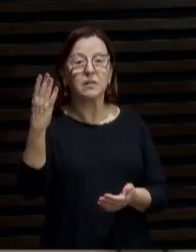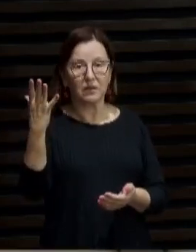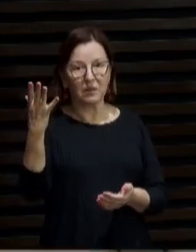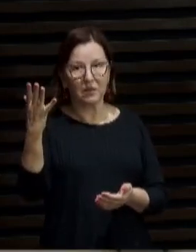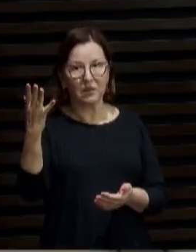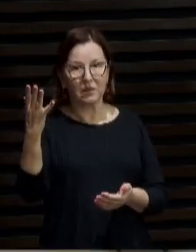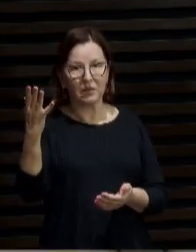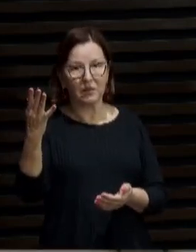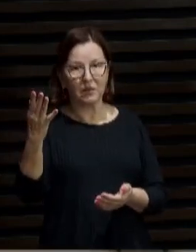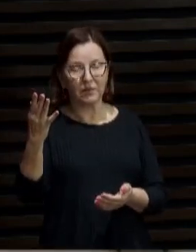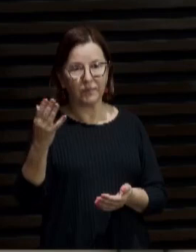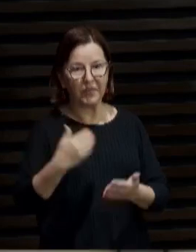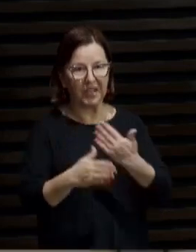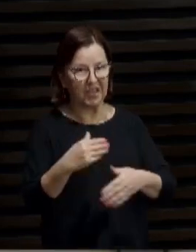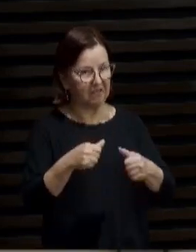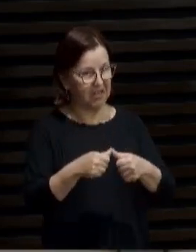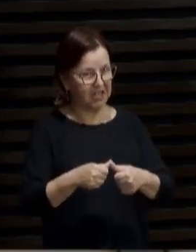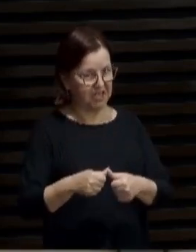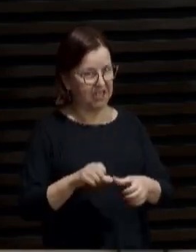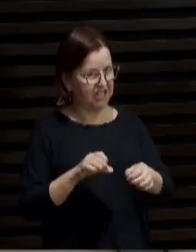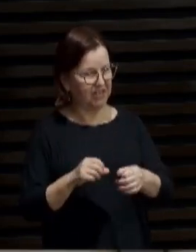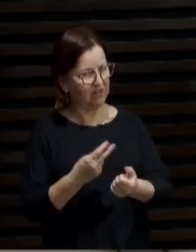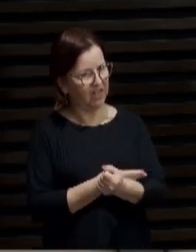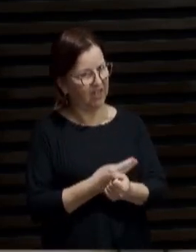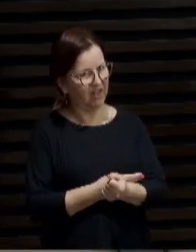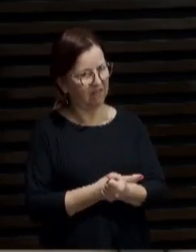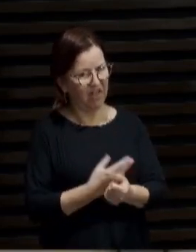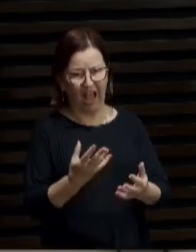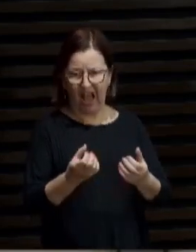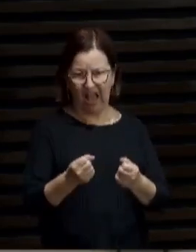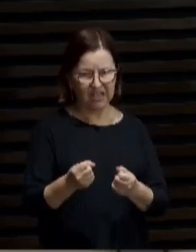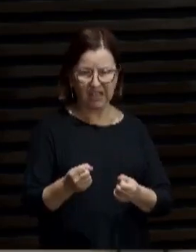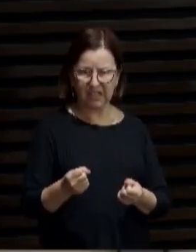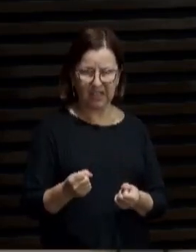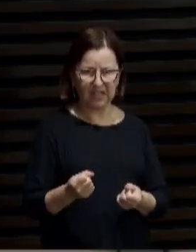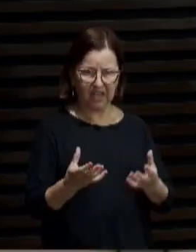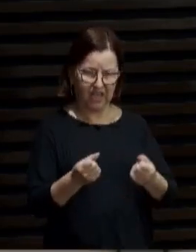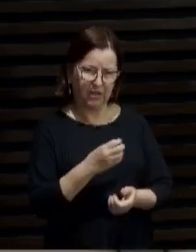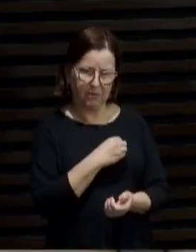esse ensino, meu irmão, você abraça isso, meu irmão. Porque a própria inclinação do homem é para isso.